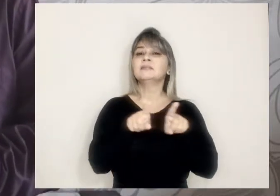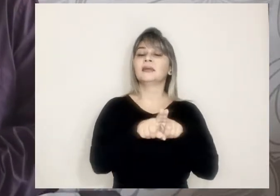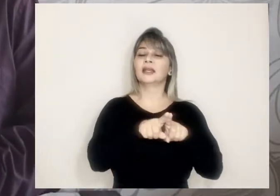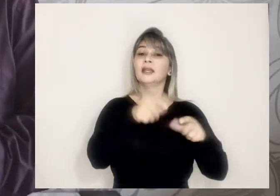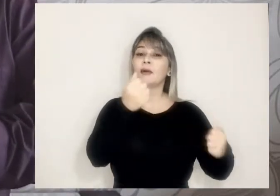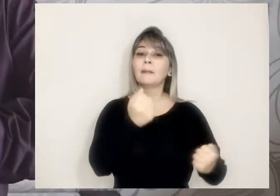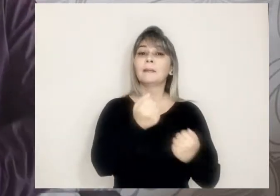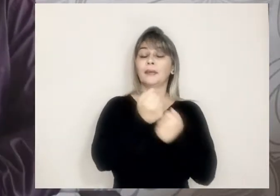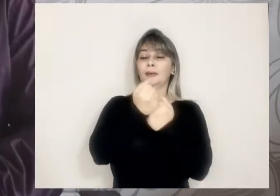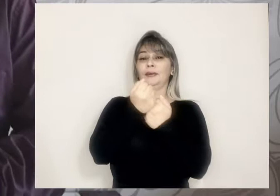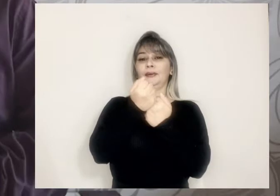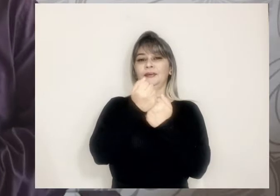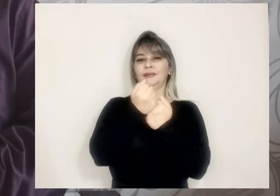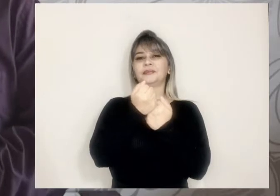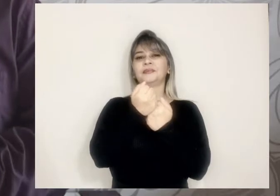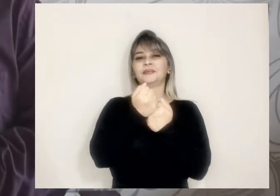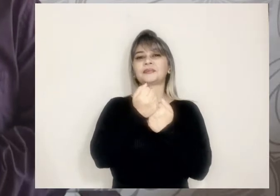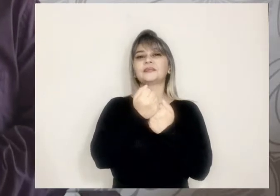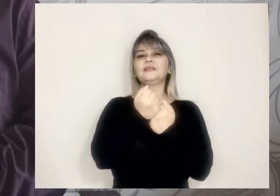semear com o nosso apoio